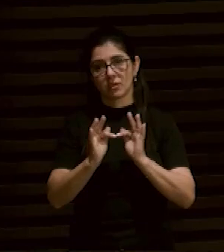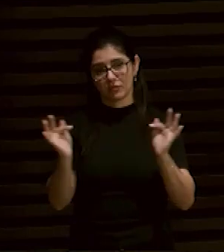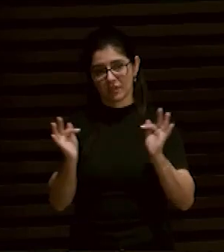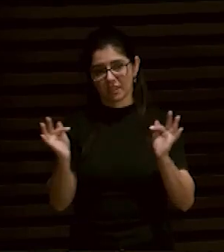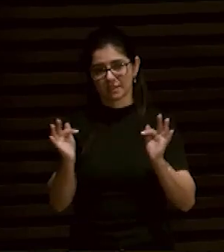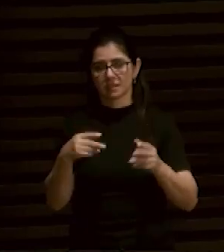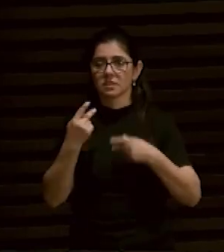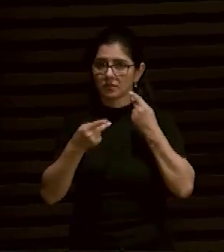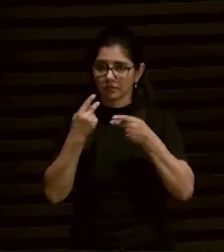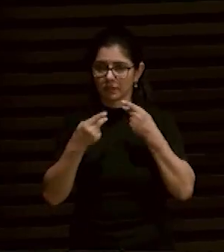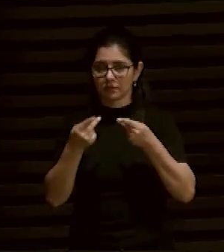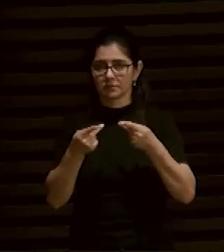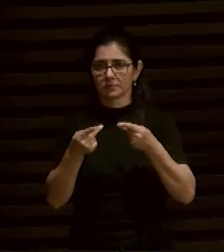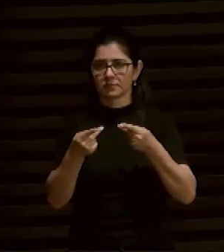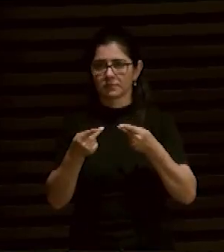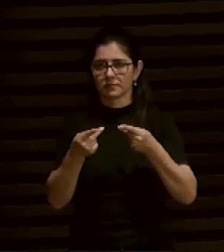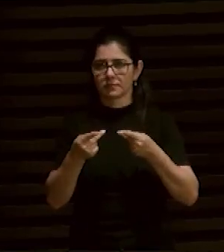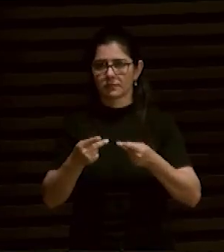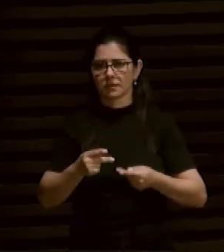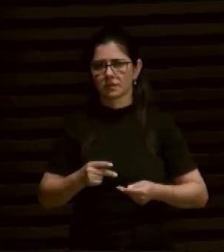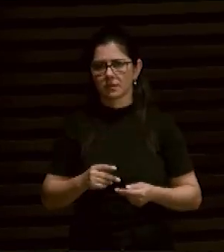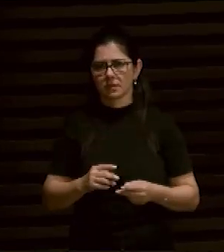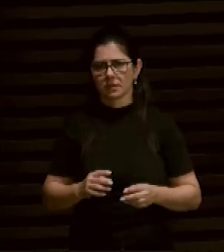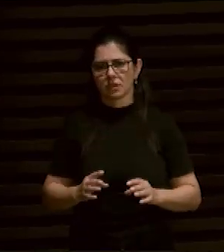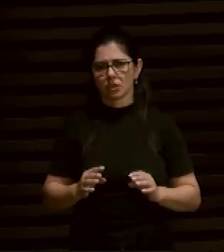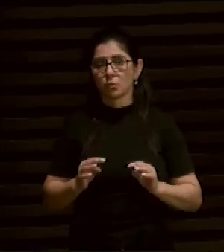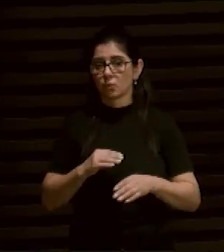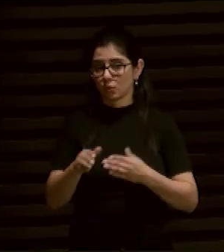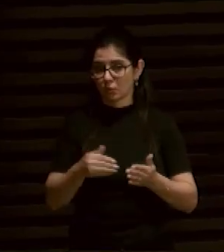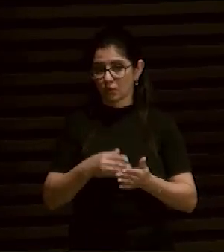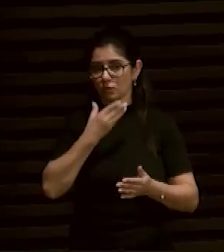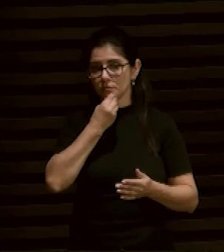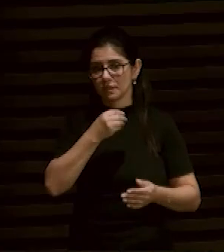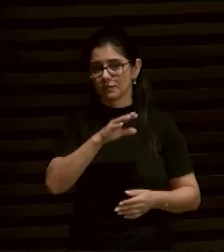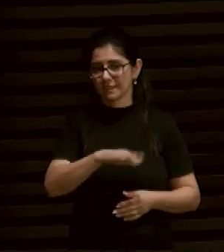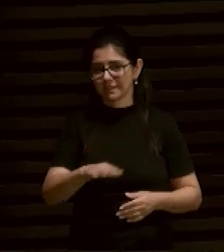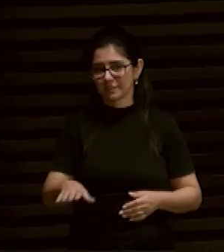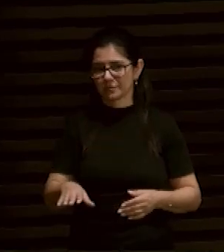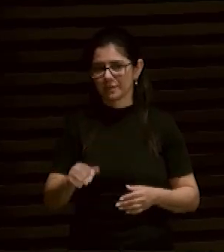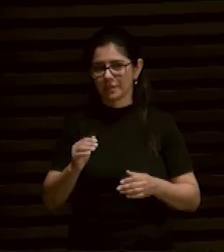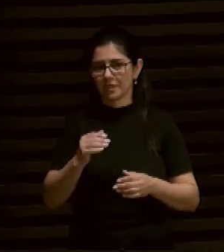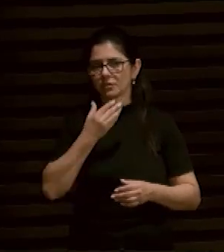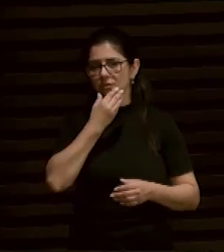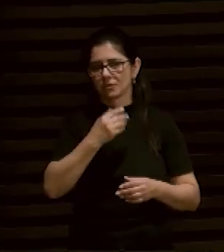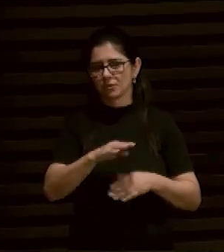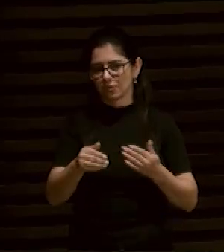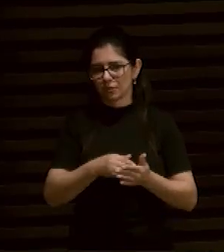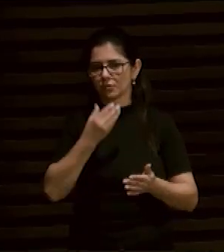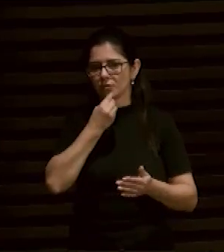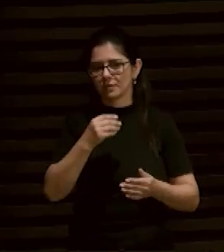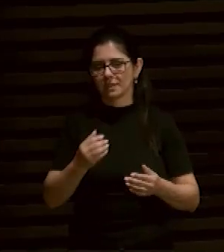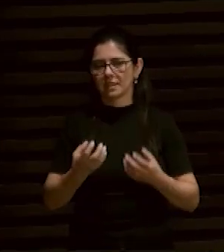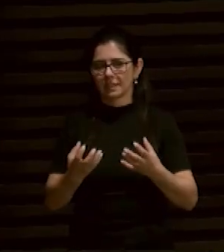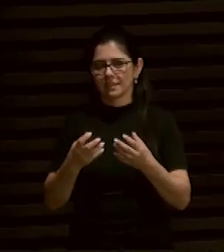assim: todo menino quer ser homem, todo homem quer ser rei, todo rei quer